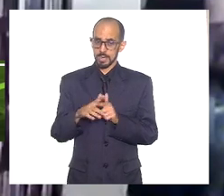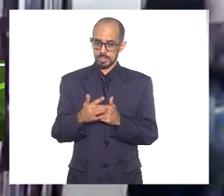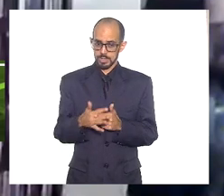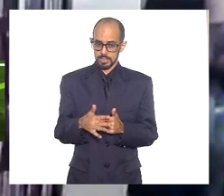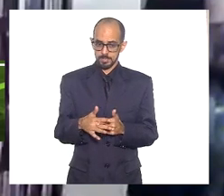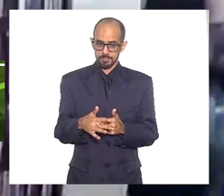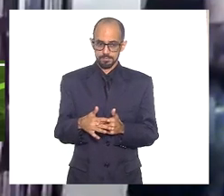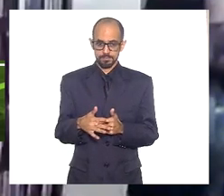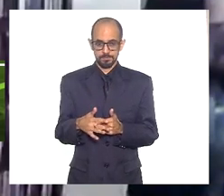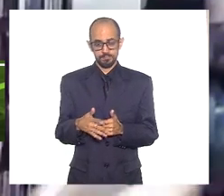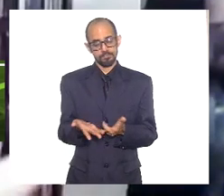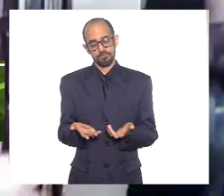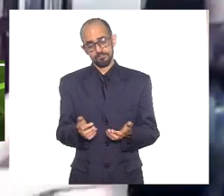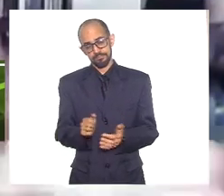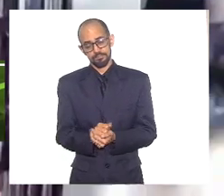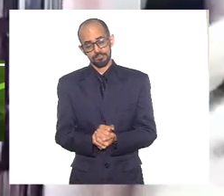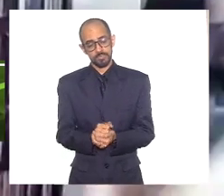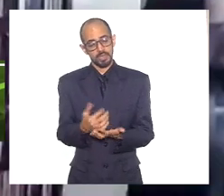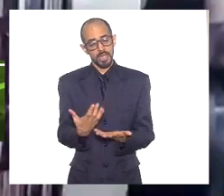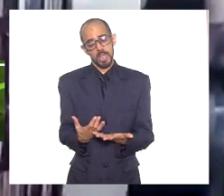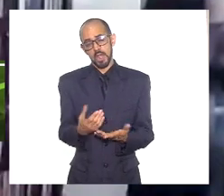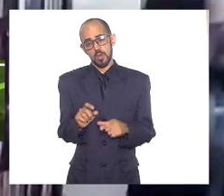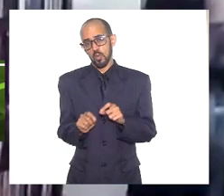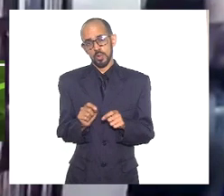emenda, né, querendo